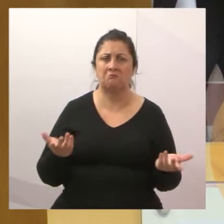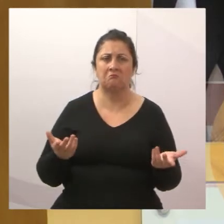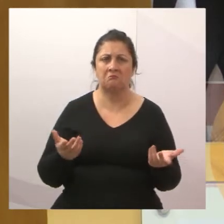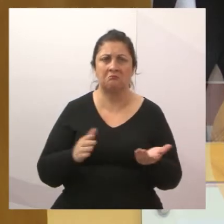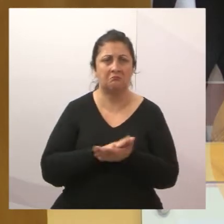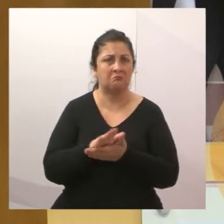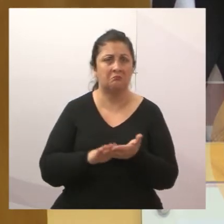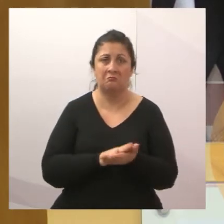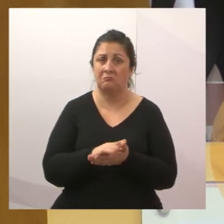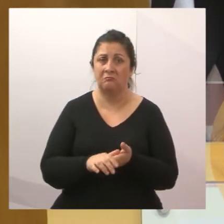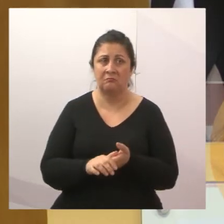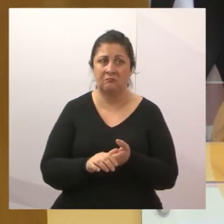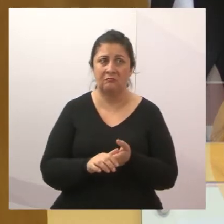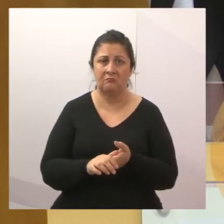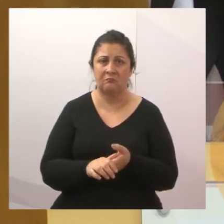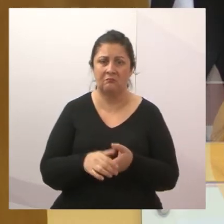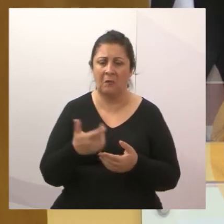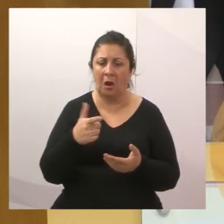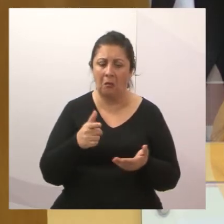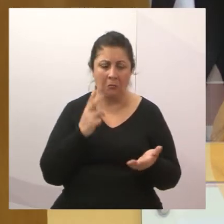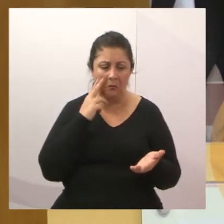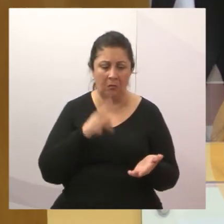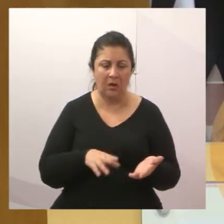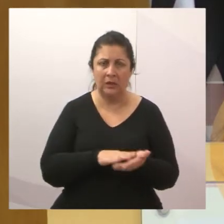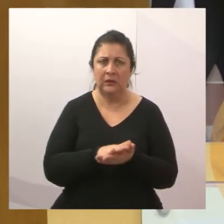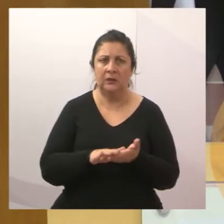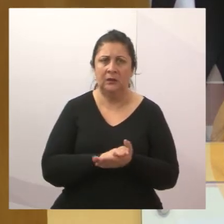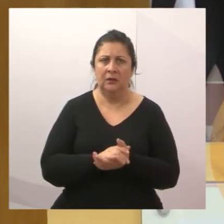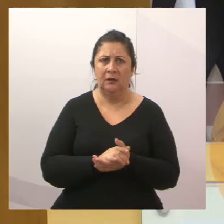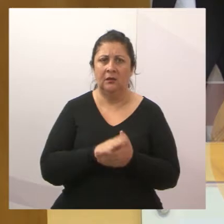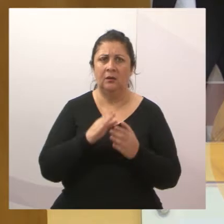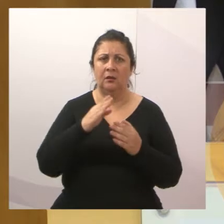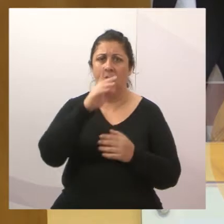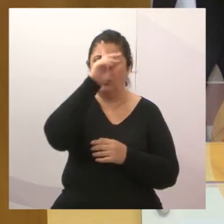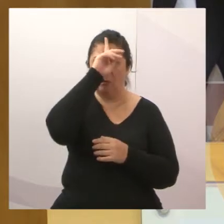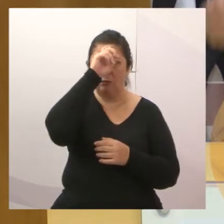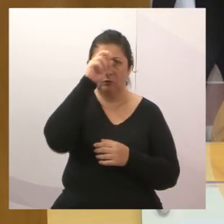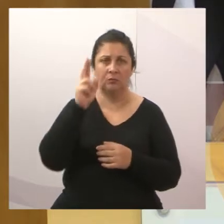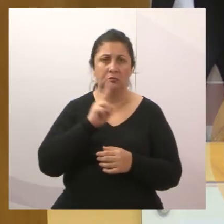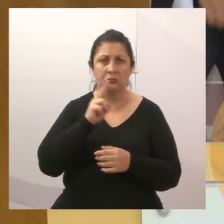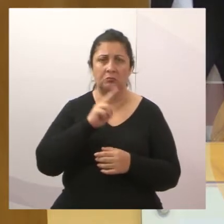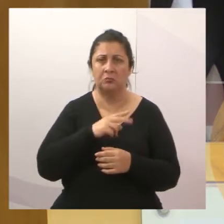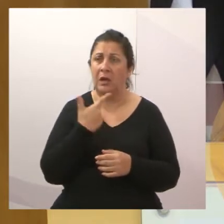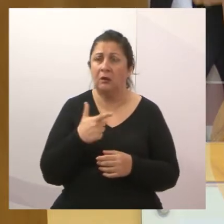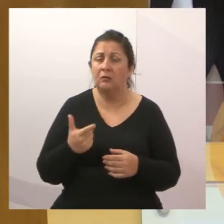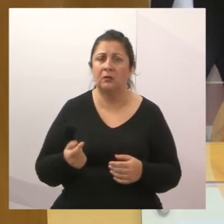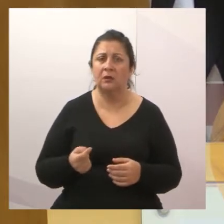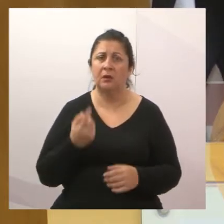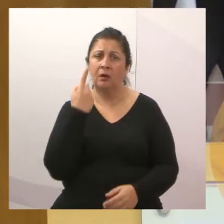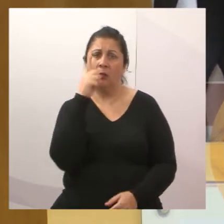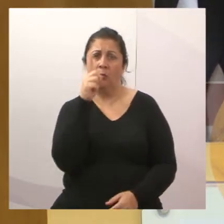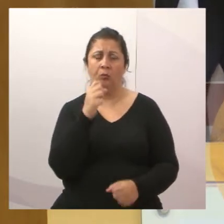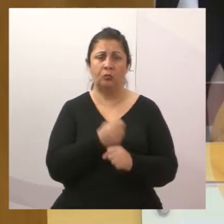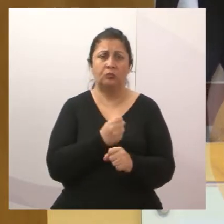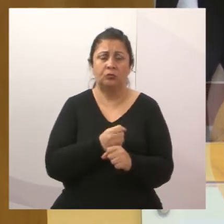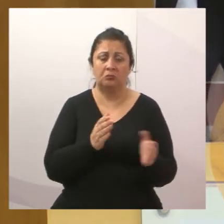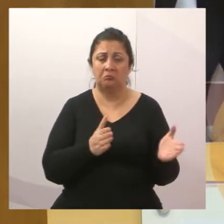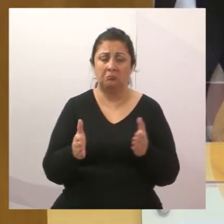Não estão colocadas aqui no orçamento. O pronto-socorro não está no orçamento, que é o último ano do atual